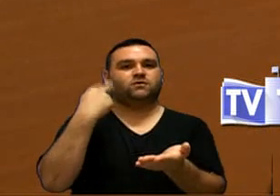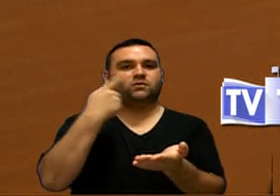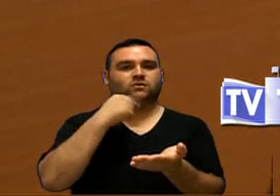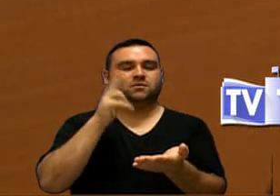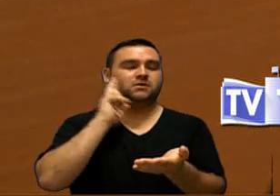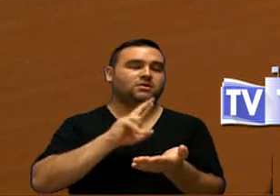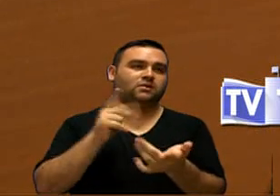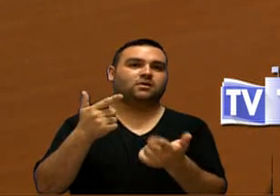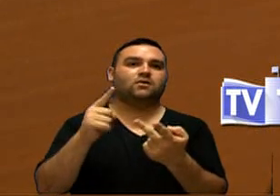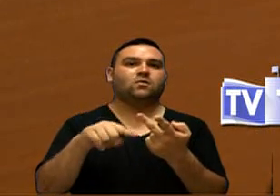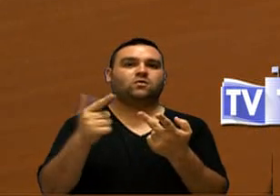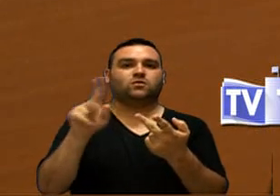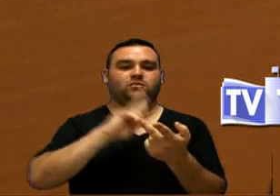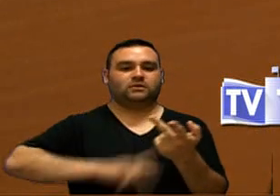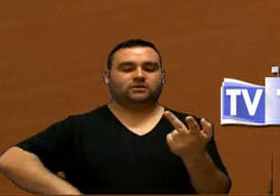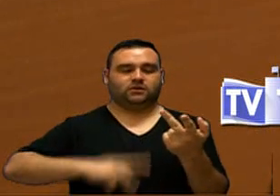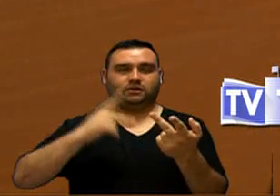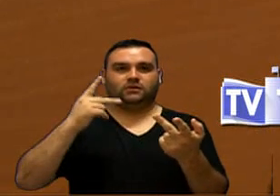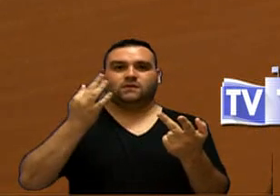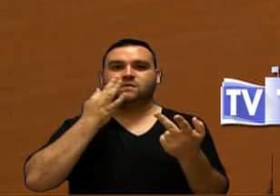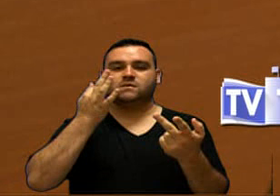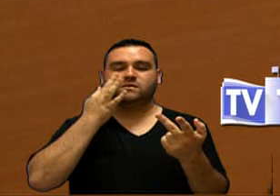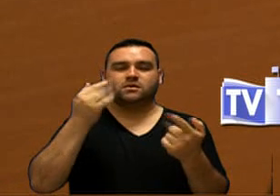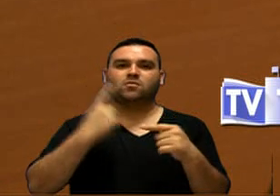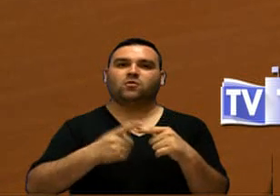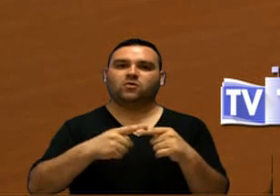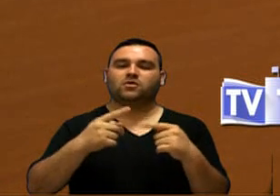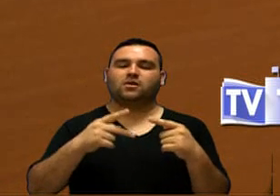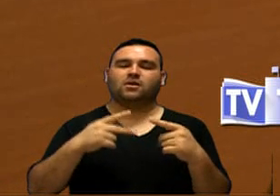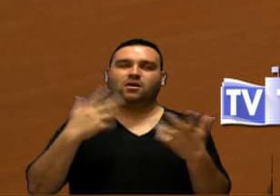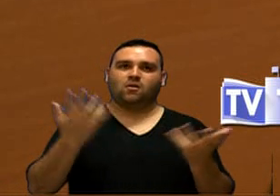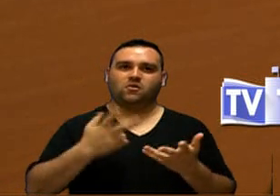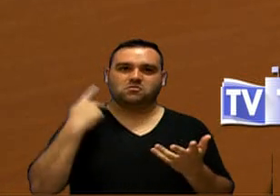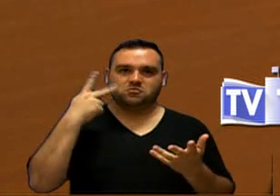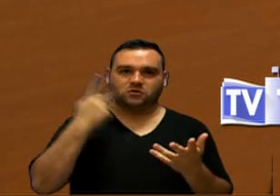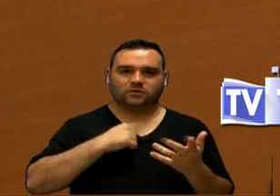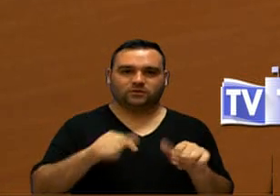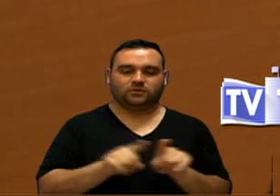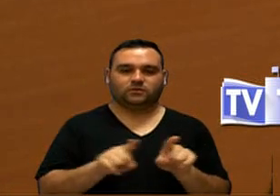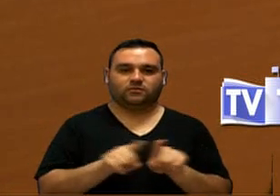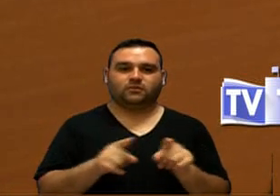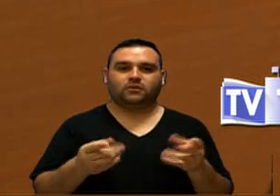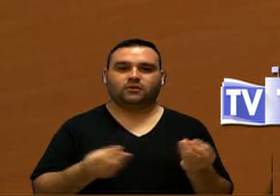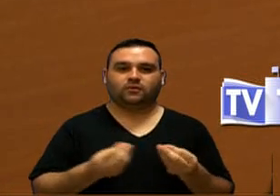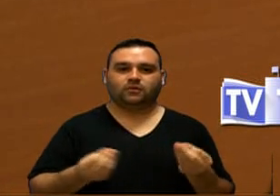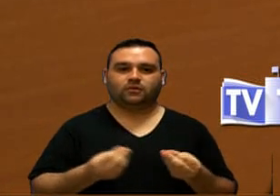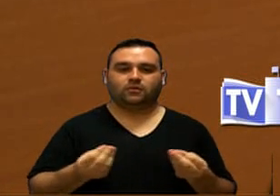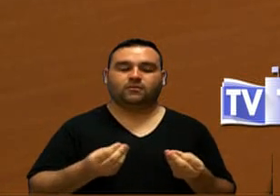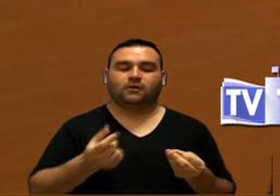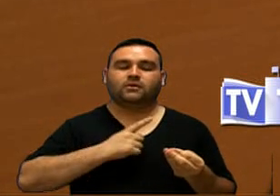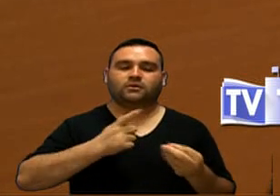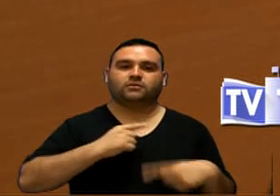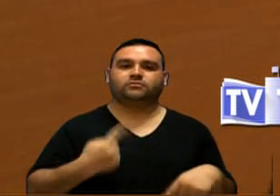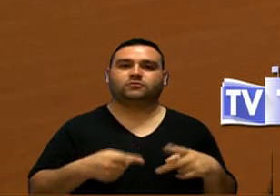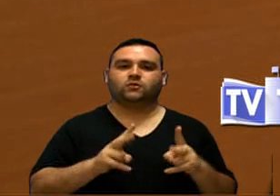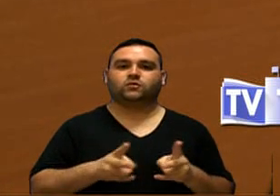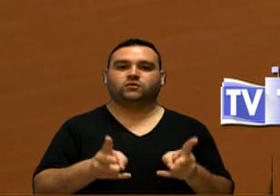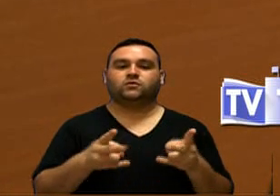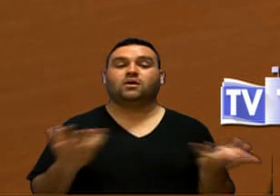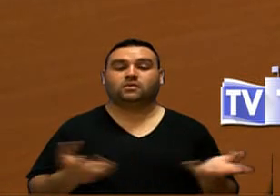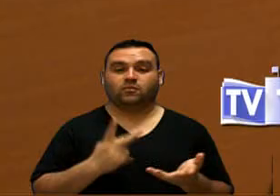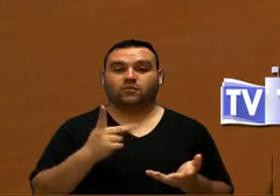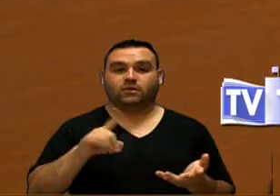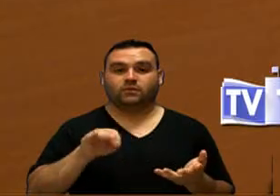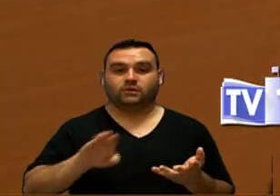vereador Renan, vereador e o presidente Dini, pelo exercício de política aqui presenciada, é isso que a população quer ver, esse nível de debate. Então, o